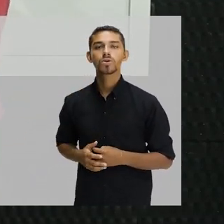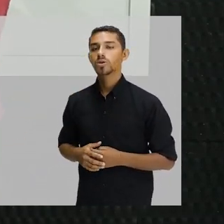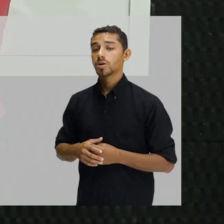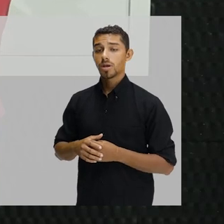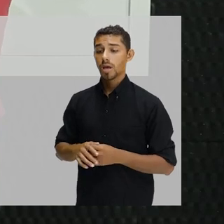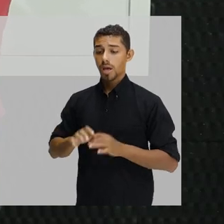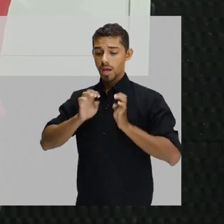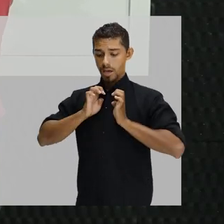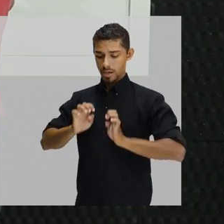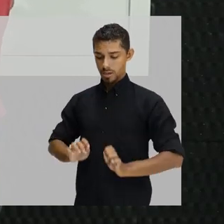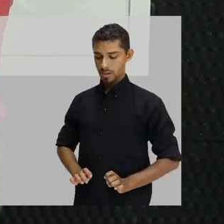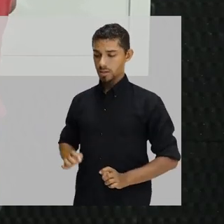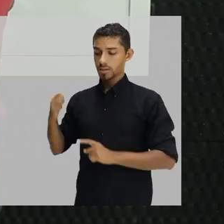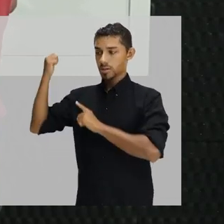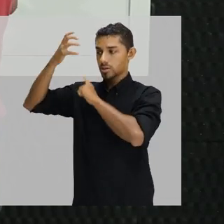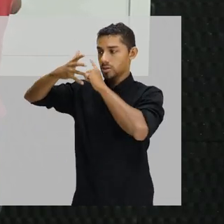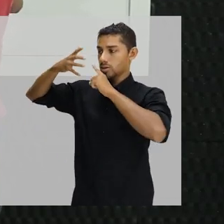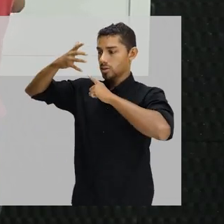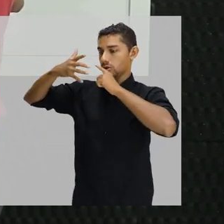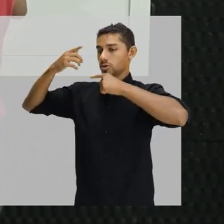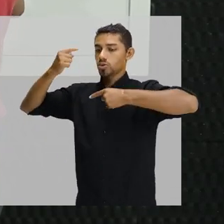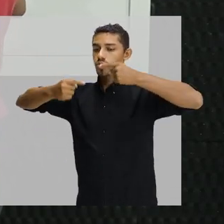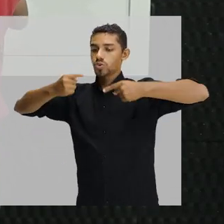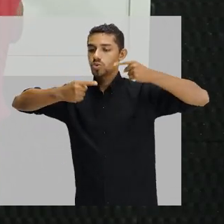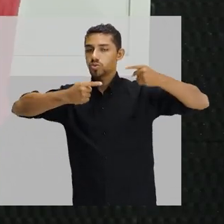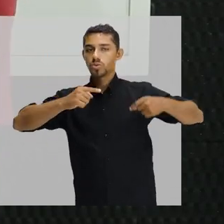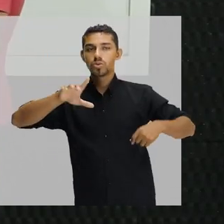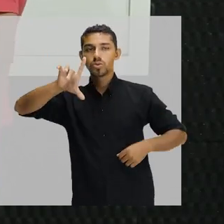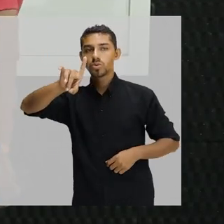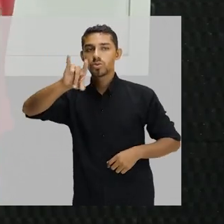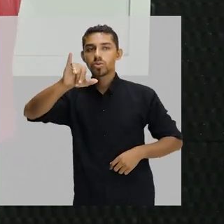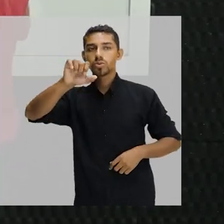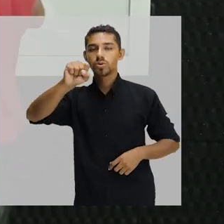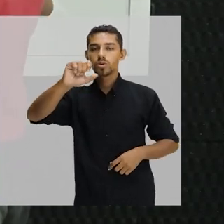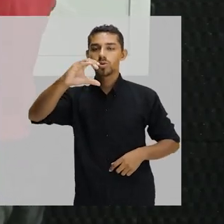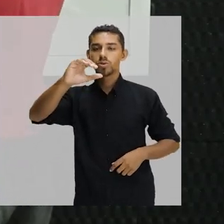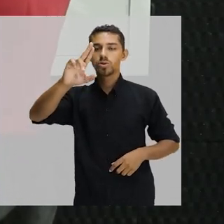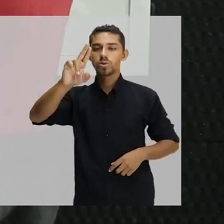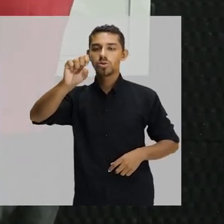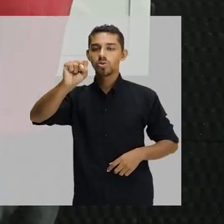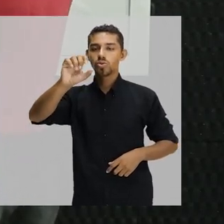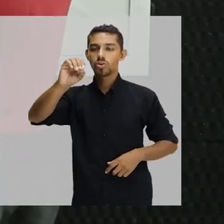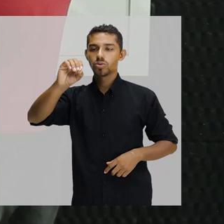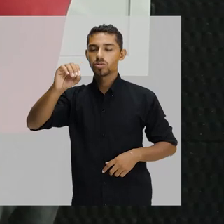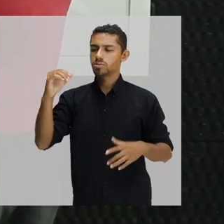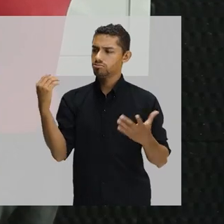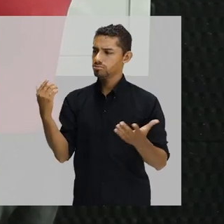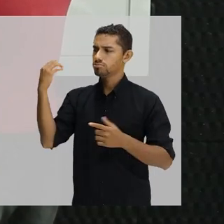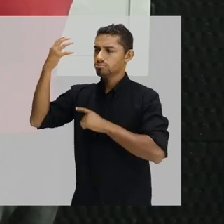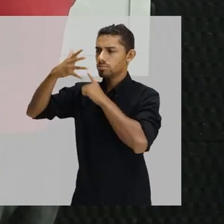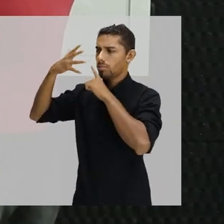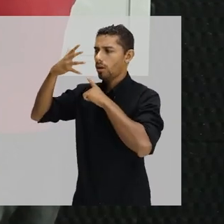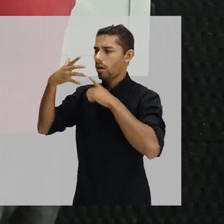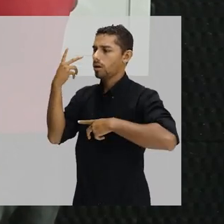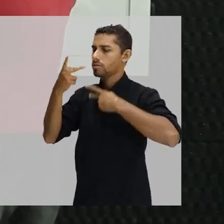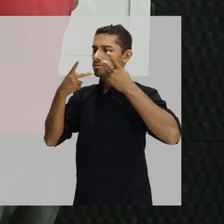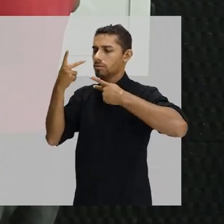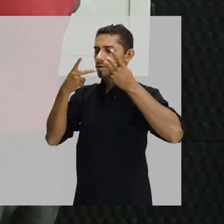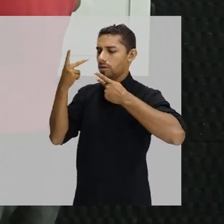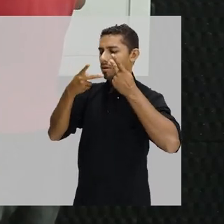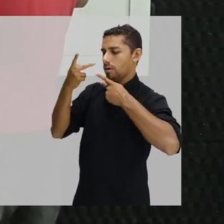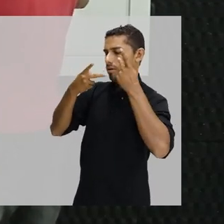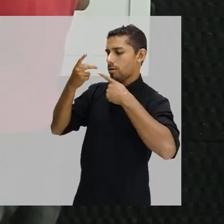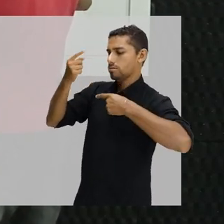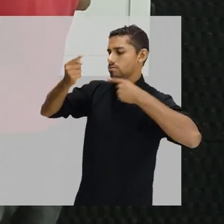discurso, fruto ali da virada linguística, o Habermas, por exemplo. Tá? A ética do